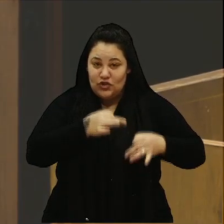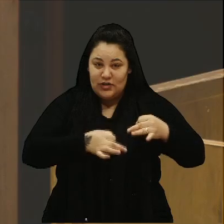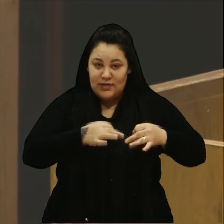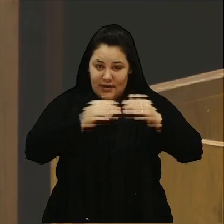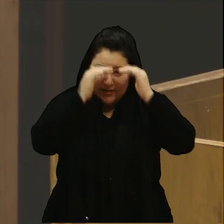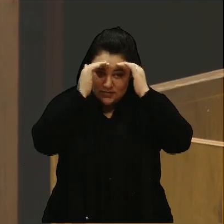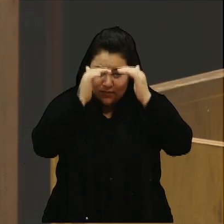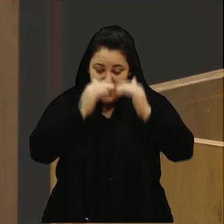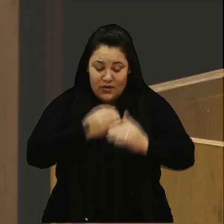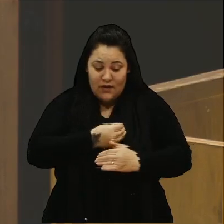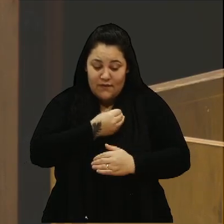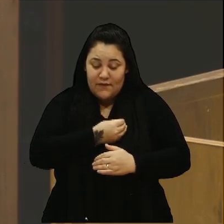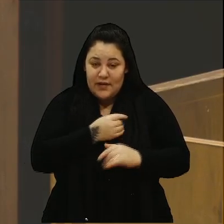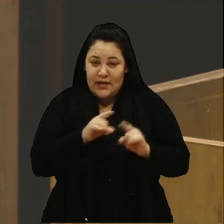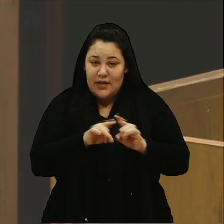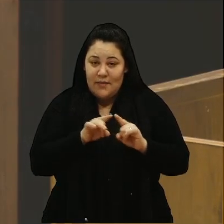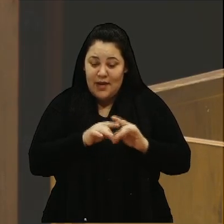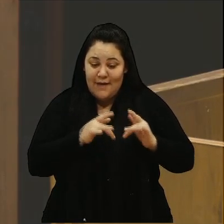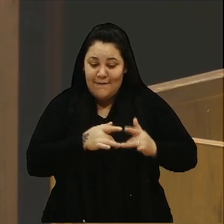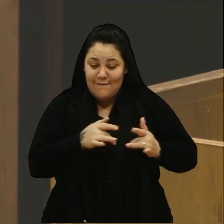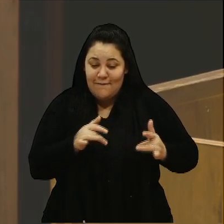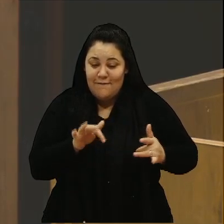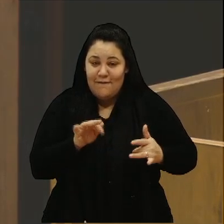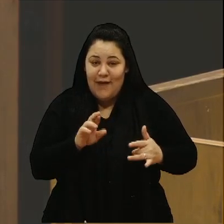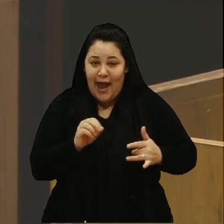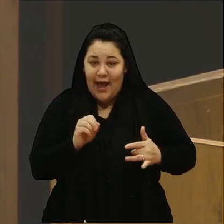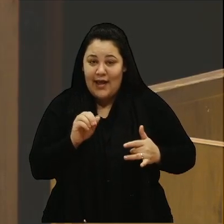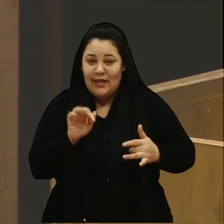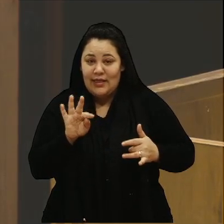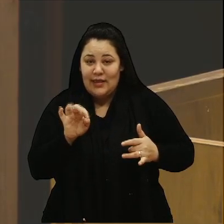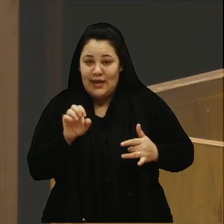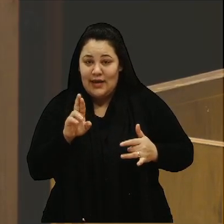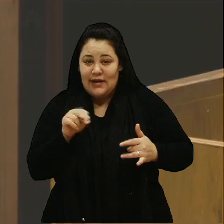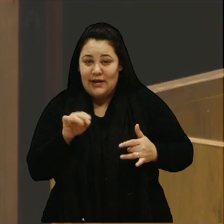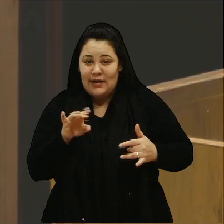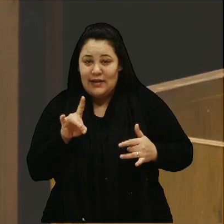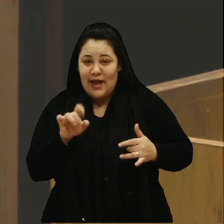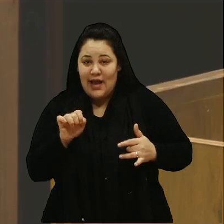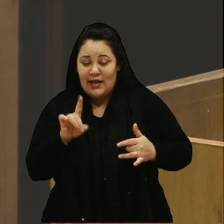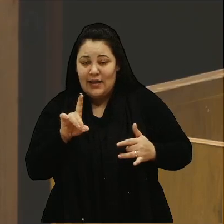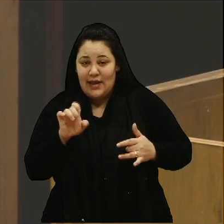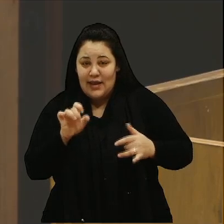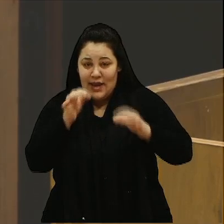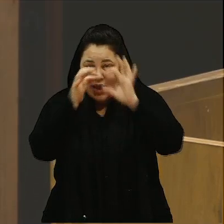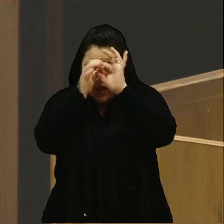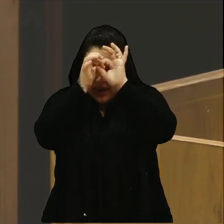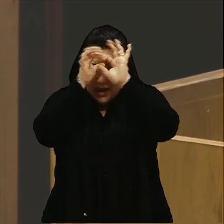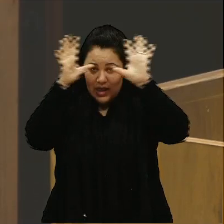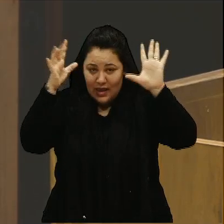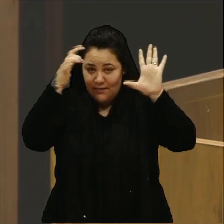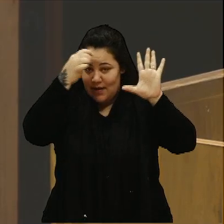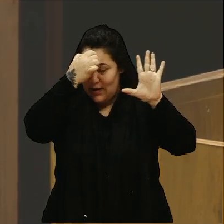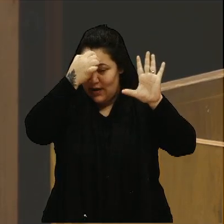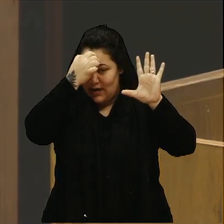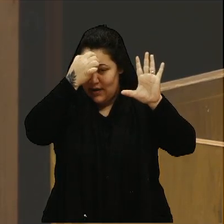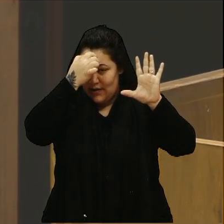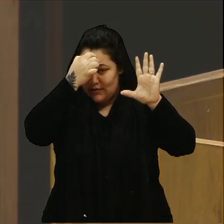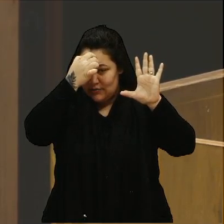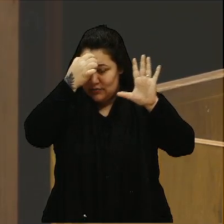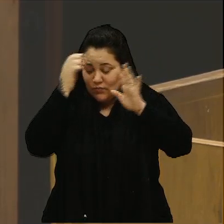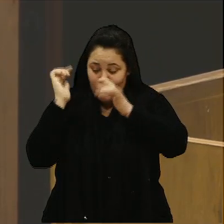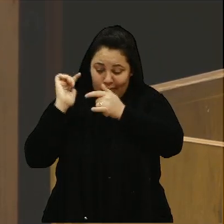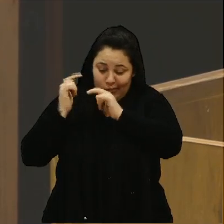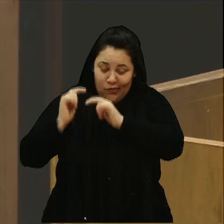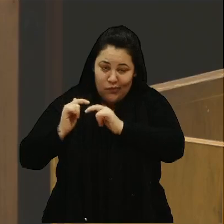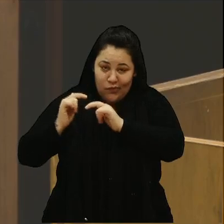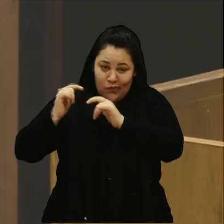à vida, fraternidade e liberdade de consciência. Oriundos dessa herança, moldaram nossa